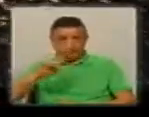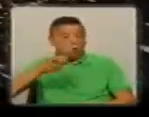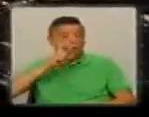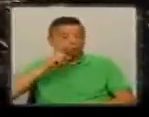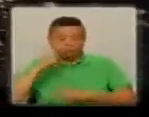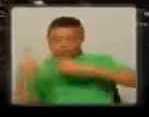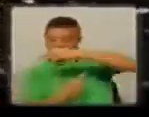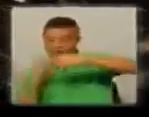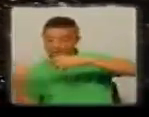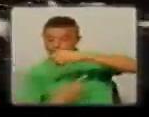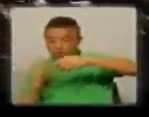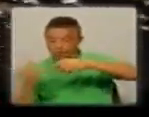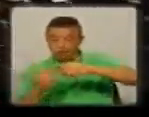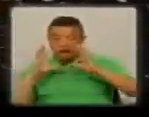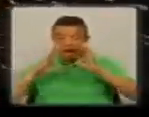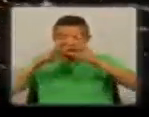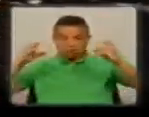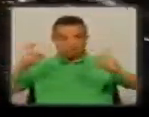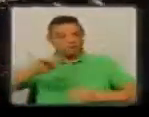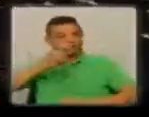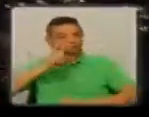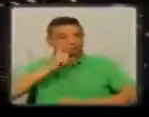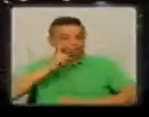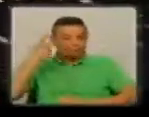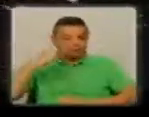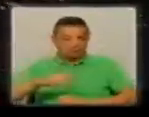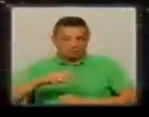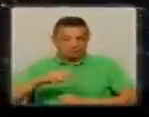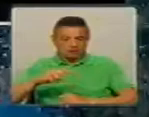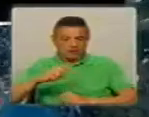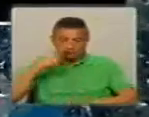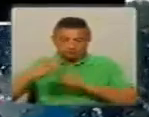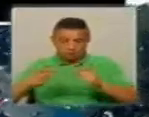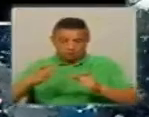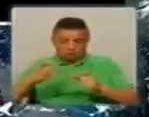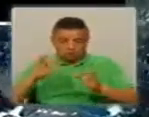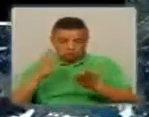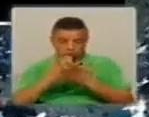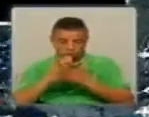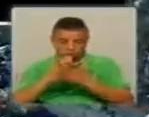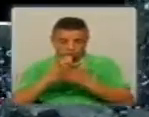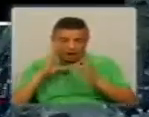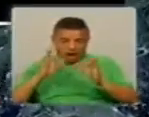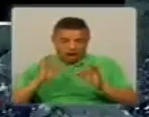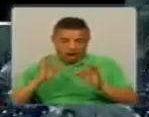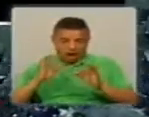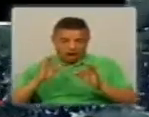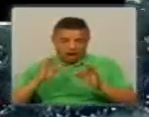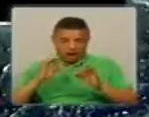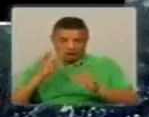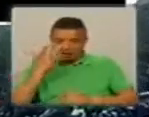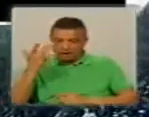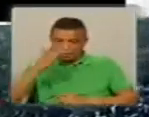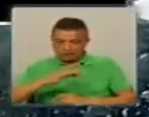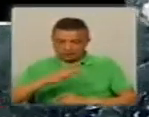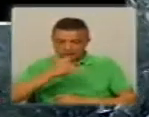à volta precisamente desta nuvem, constituída por aquilo que os astrónomos não fazem a mínima ideia do que é. É a matéria negra, que constitui